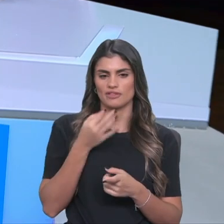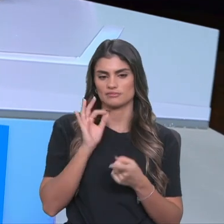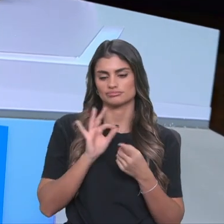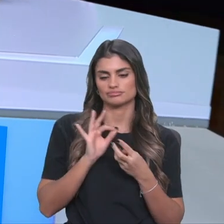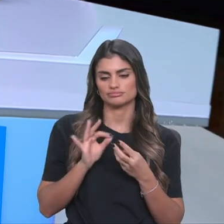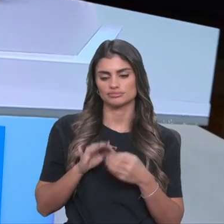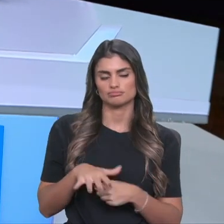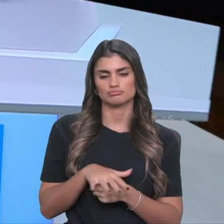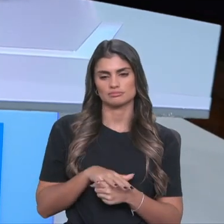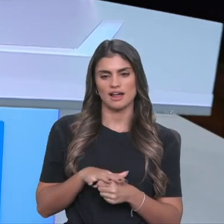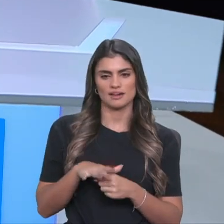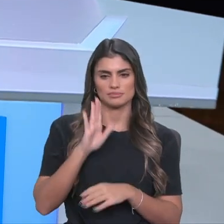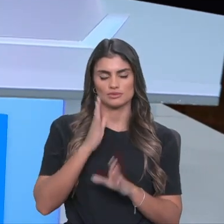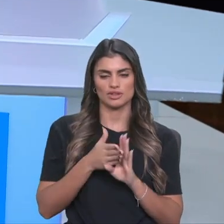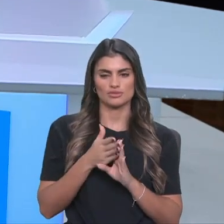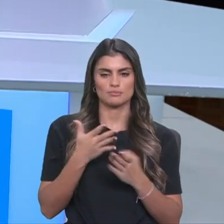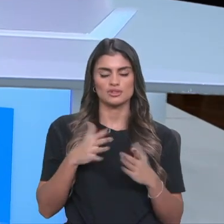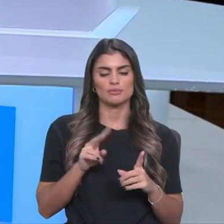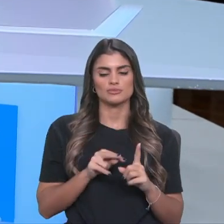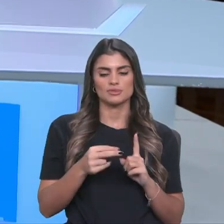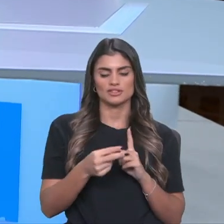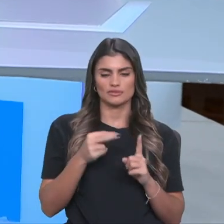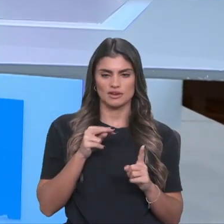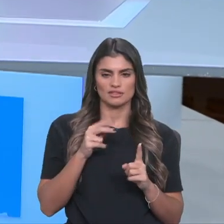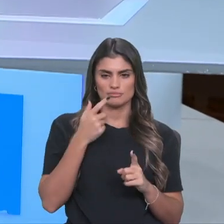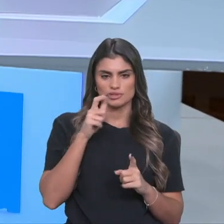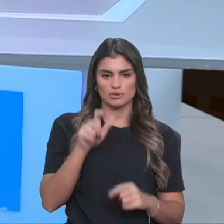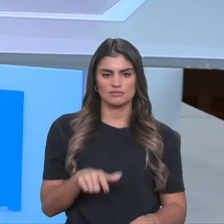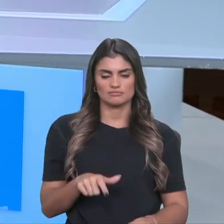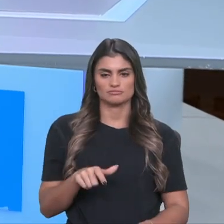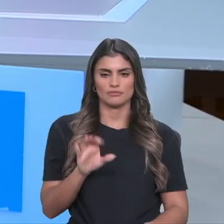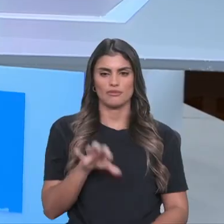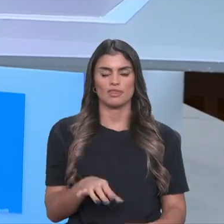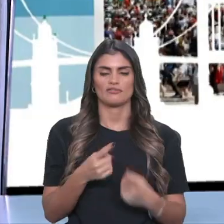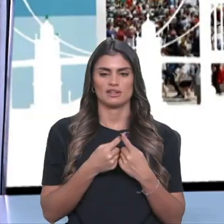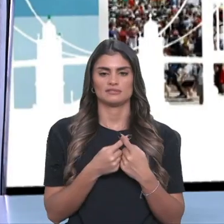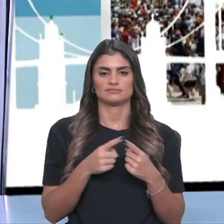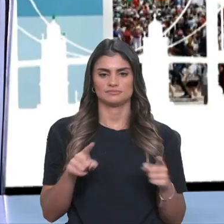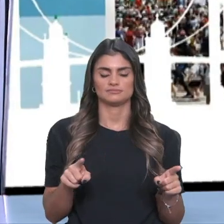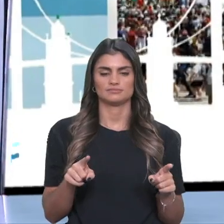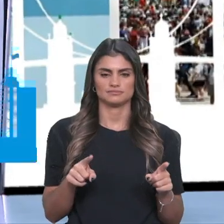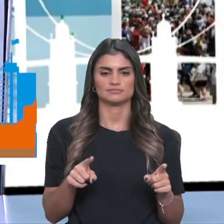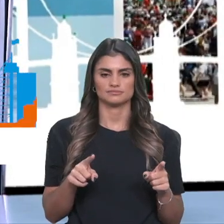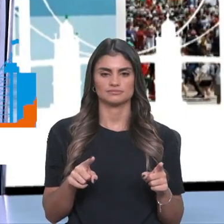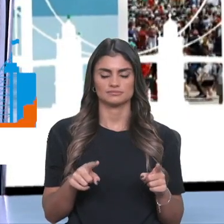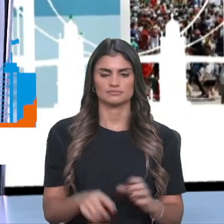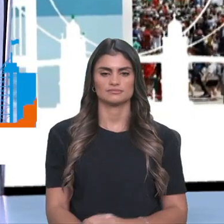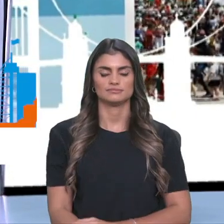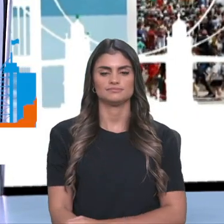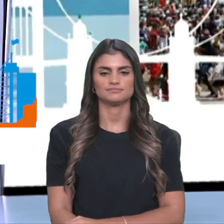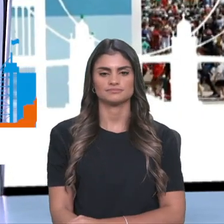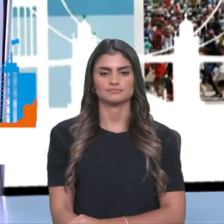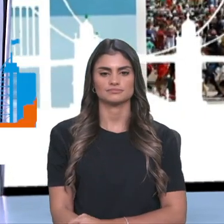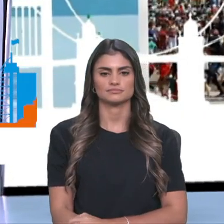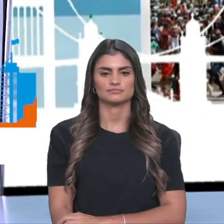da psicologia, mas que são um olhar para o ser humano que, de certa forma, que limita a forma como eu o entendo. Ora, a